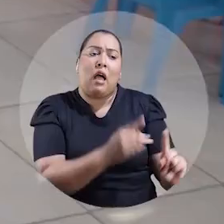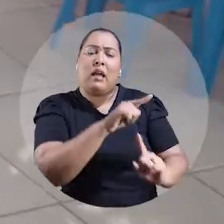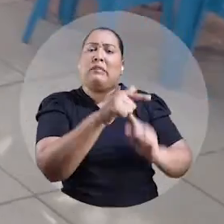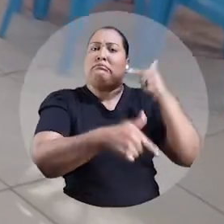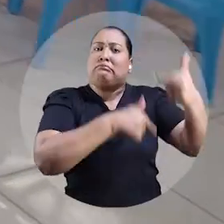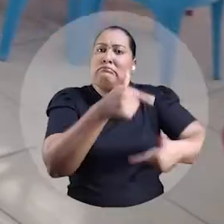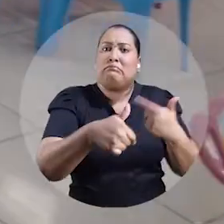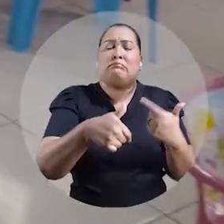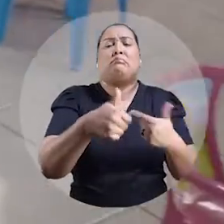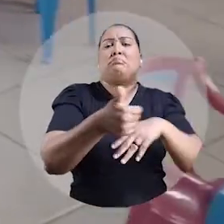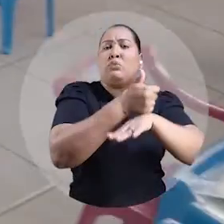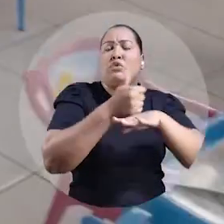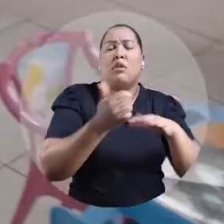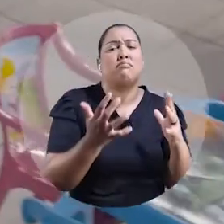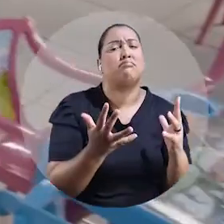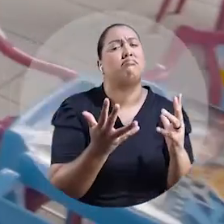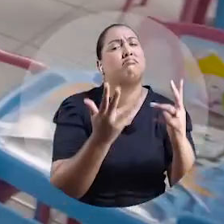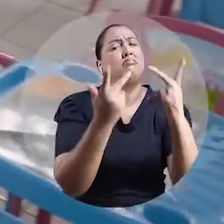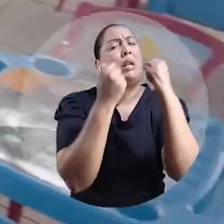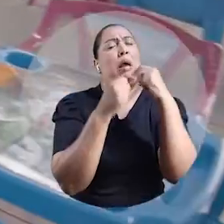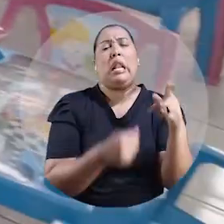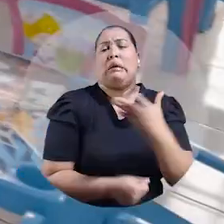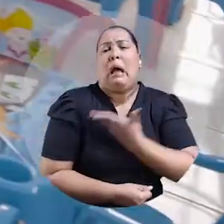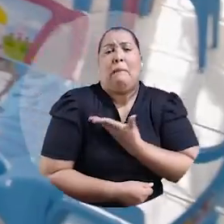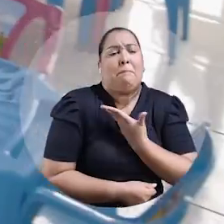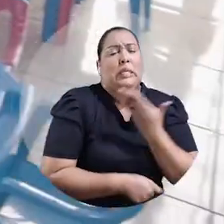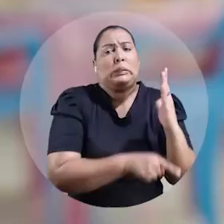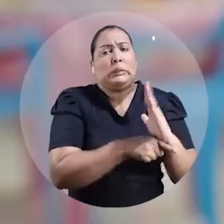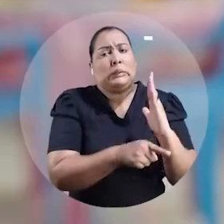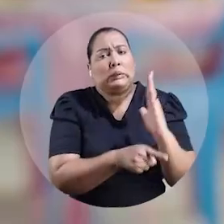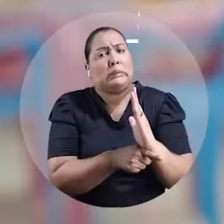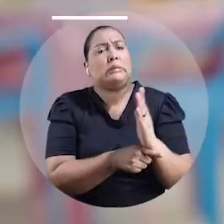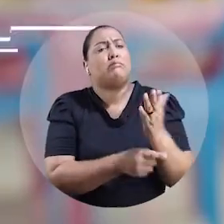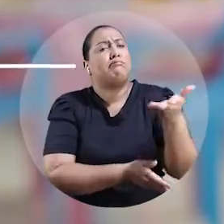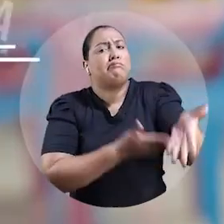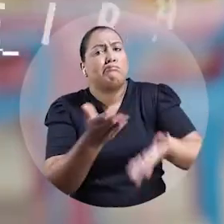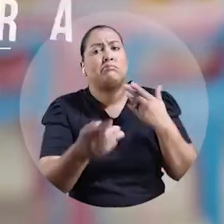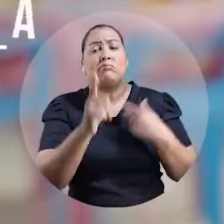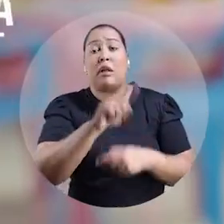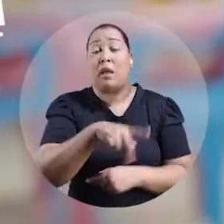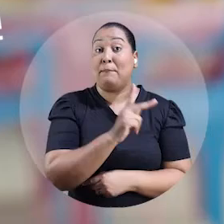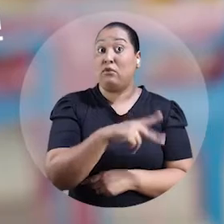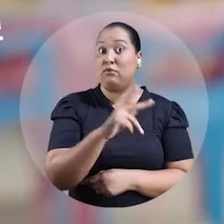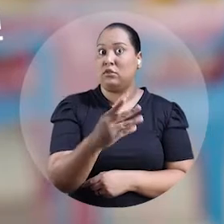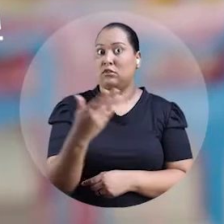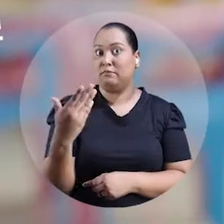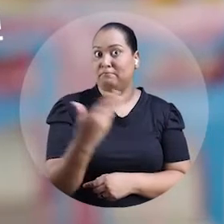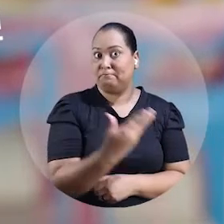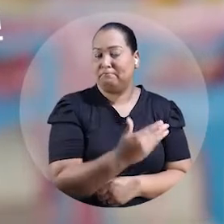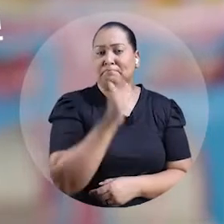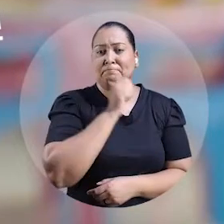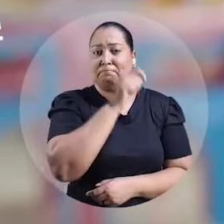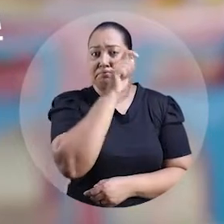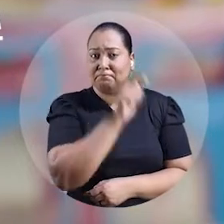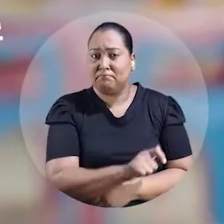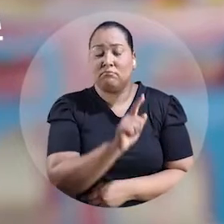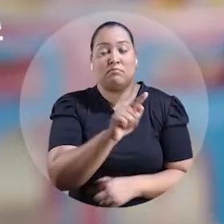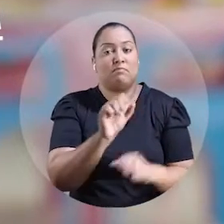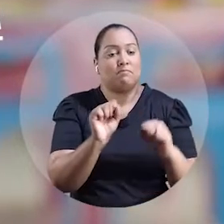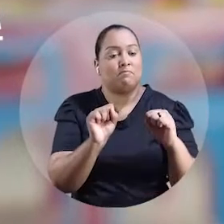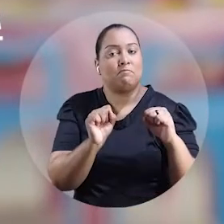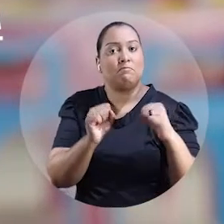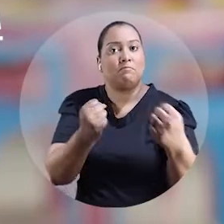Cristo Rei, excelente profissional e amiga conselheira. Professora Laurinda foi